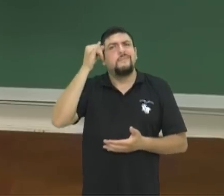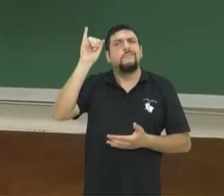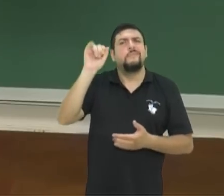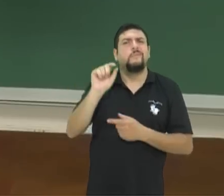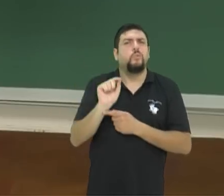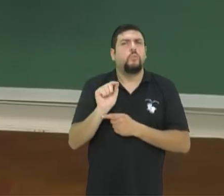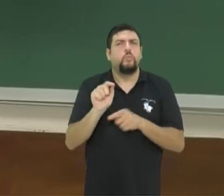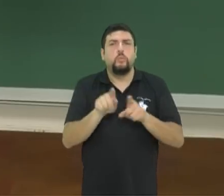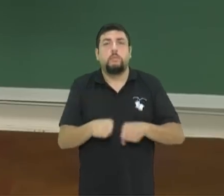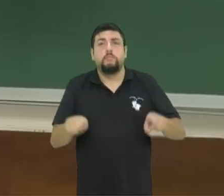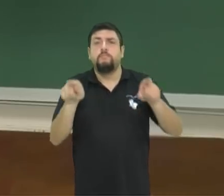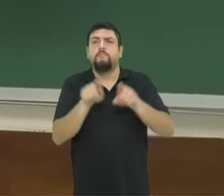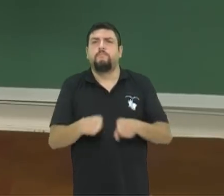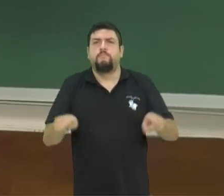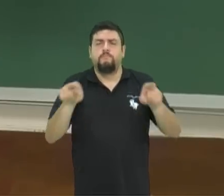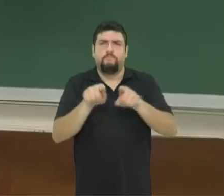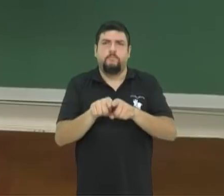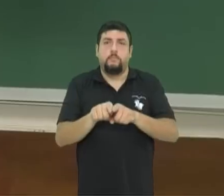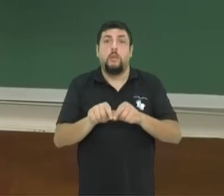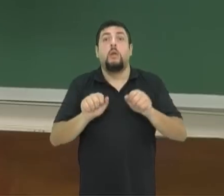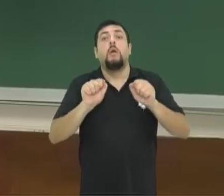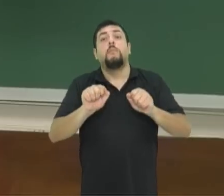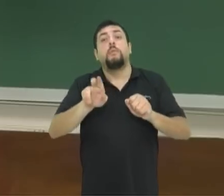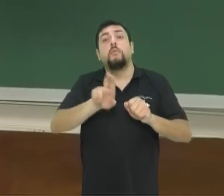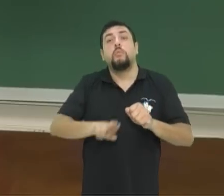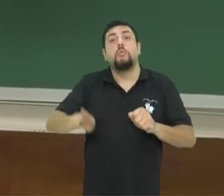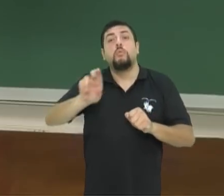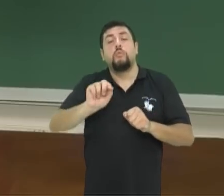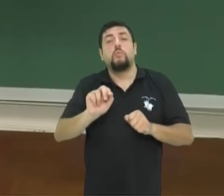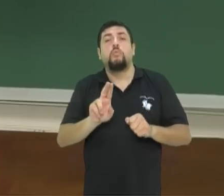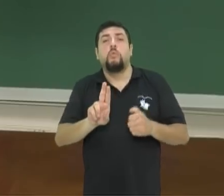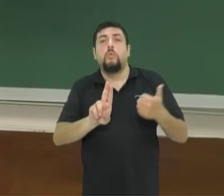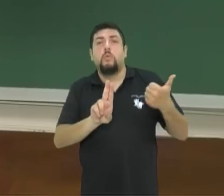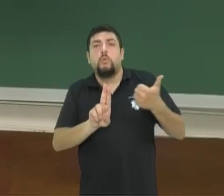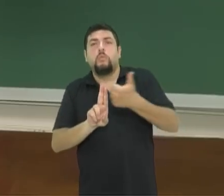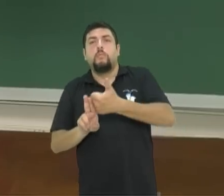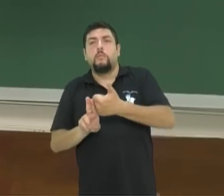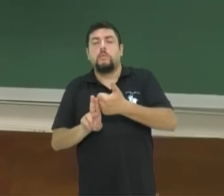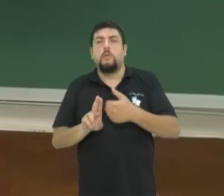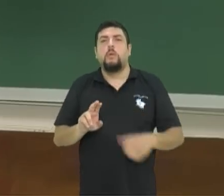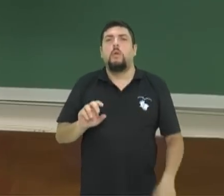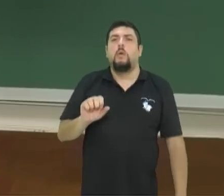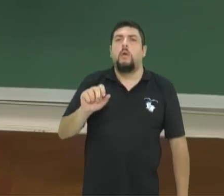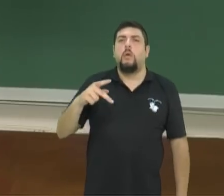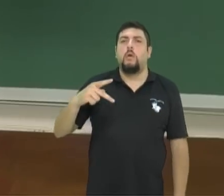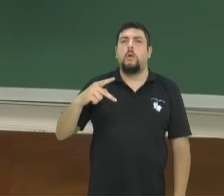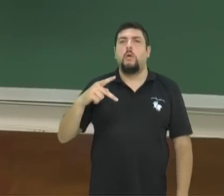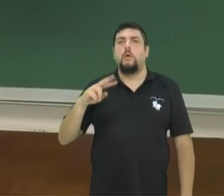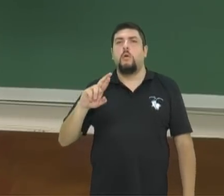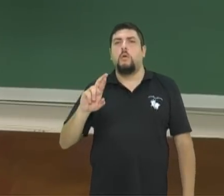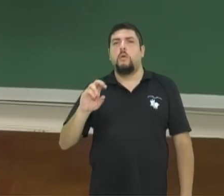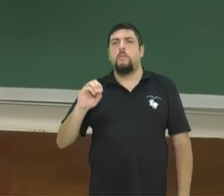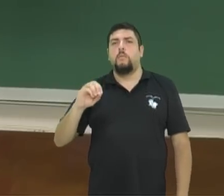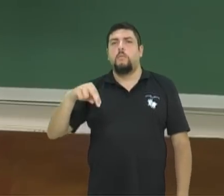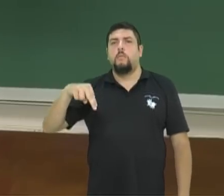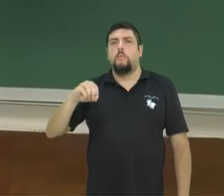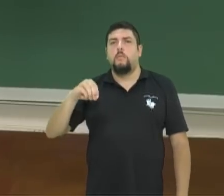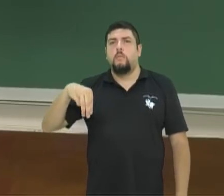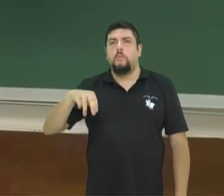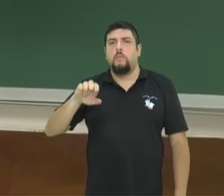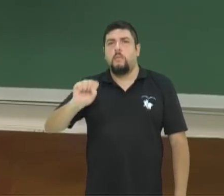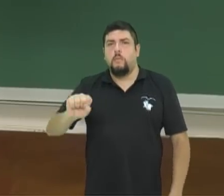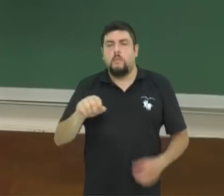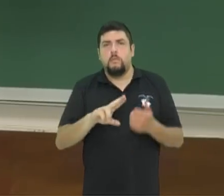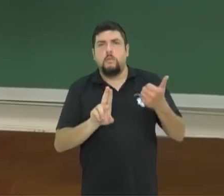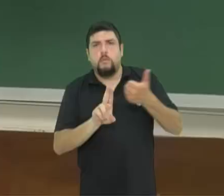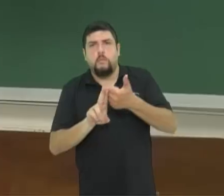texto, né? Então, eu posso utilizar aqueles pronomes referenciais, né? Para fazer a referência a algo que já foi mencionado, lembram?